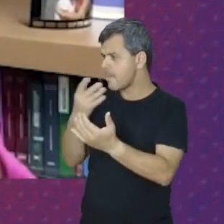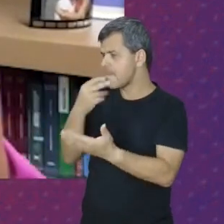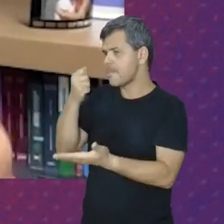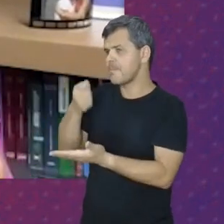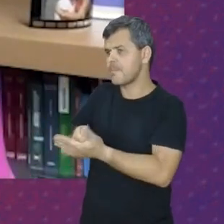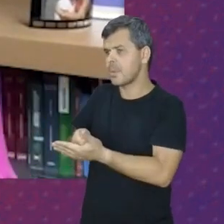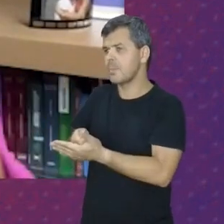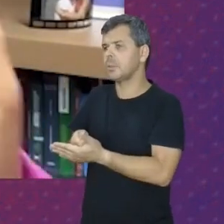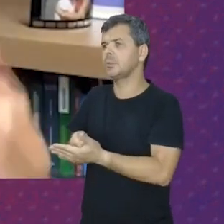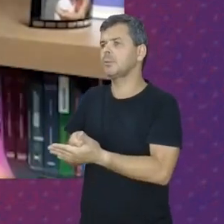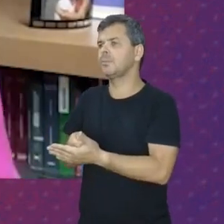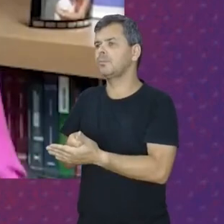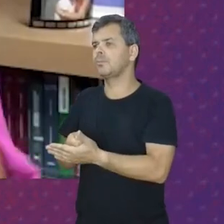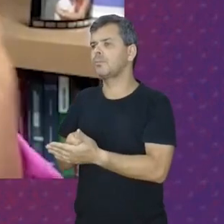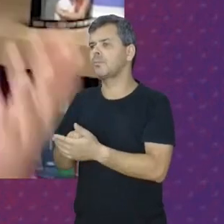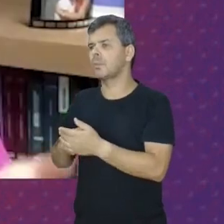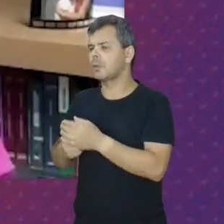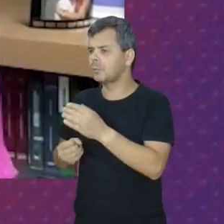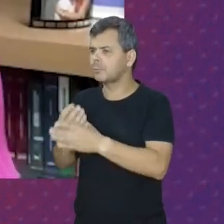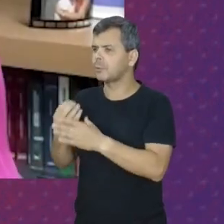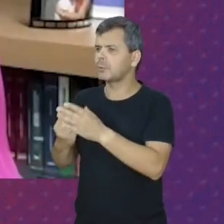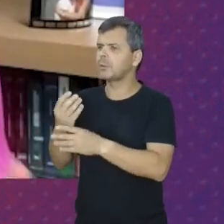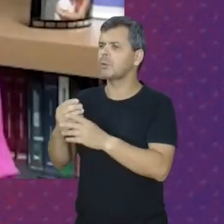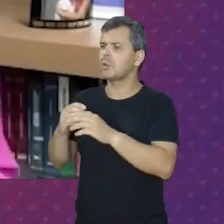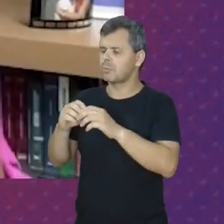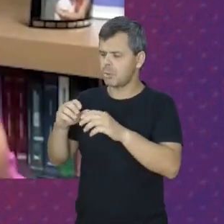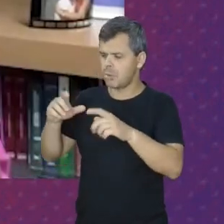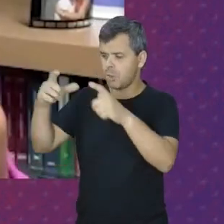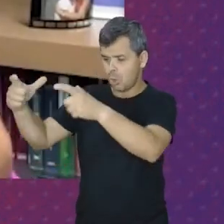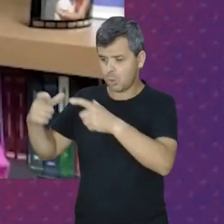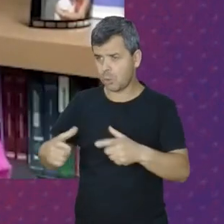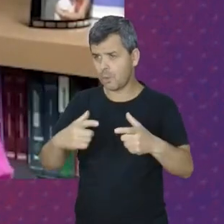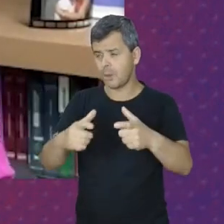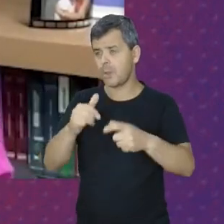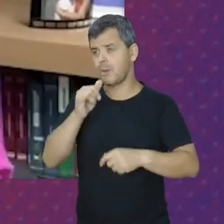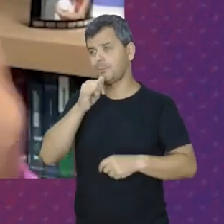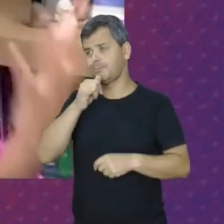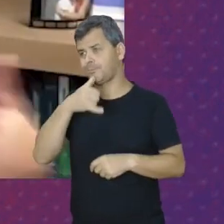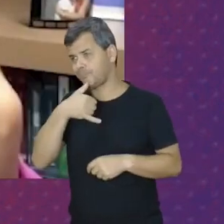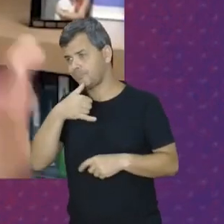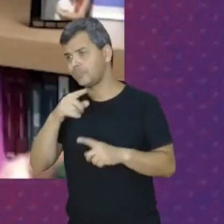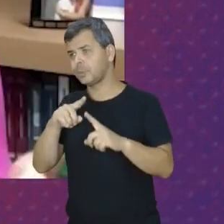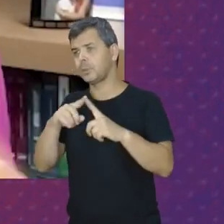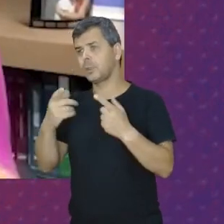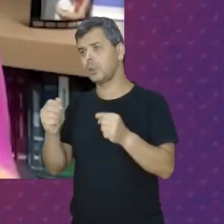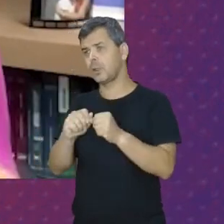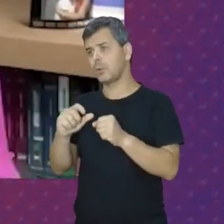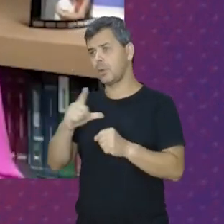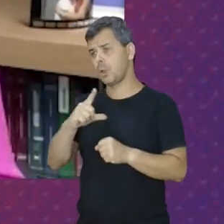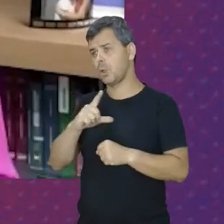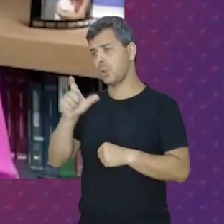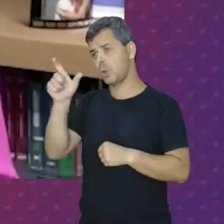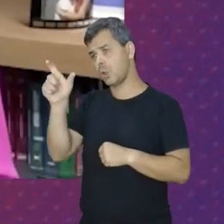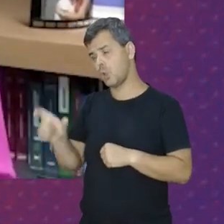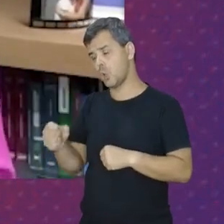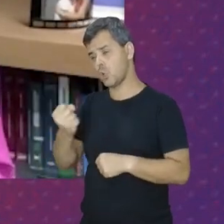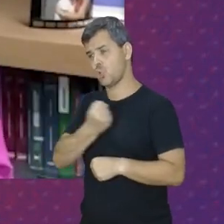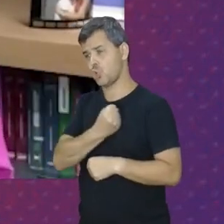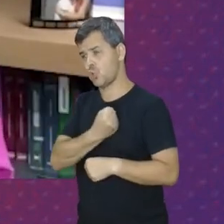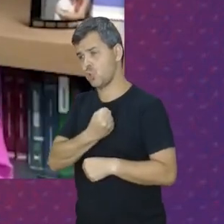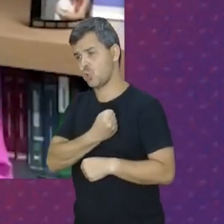patriarcal, em que o machismo se reproduz em todas as suas dimensões, lamentavelmente, quando você tem um número muito